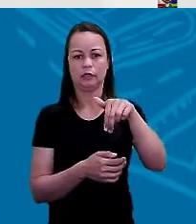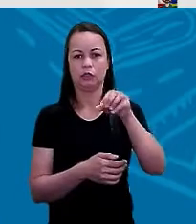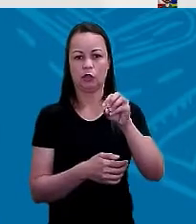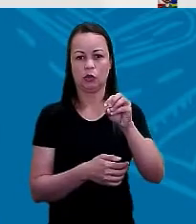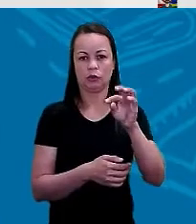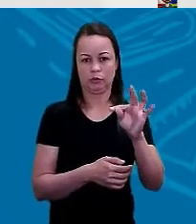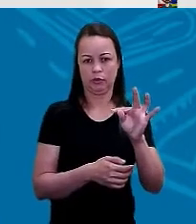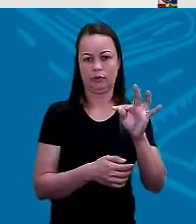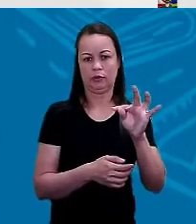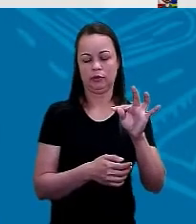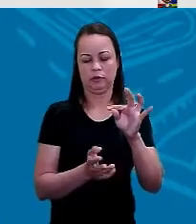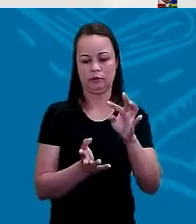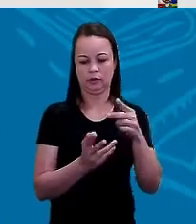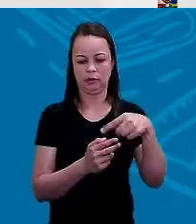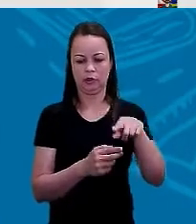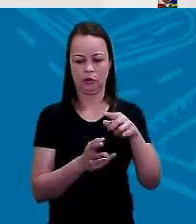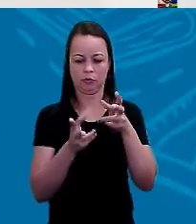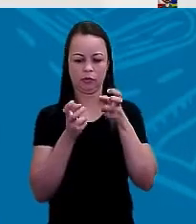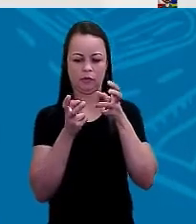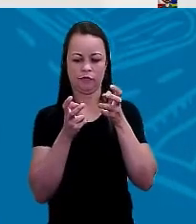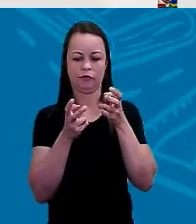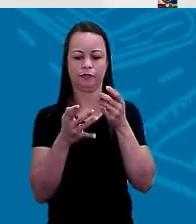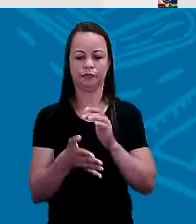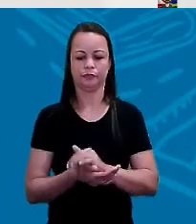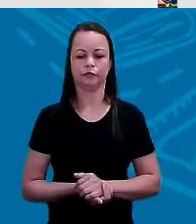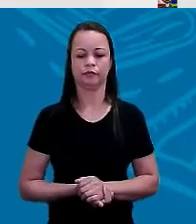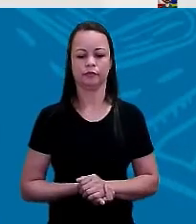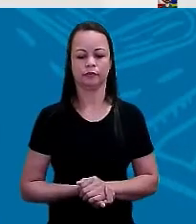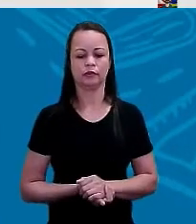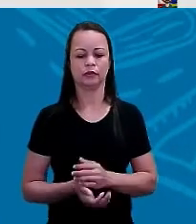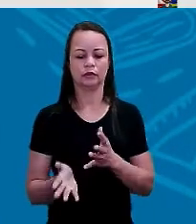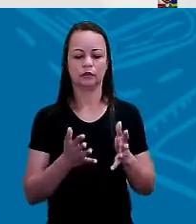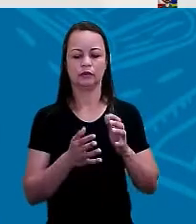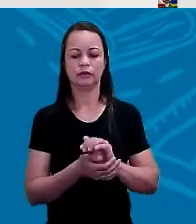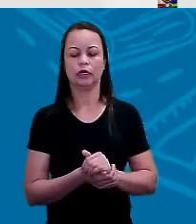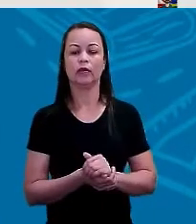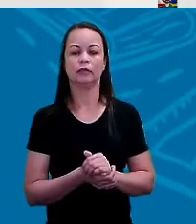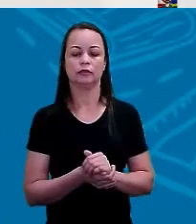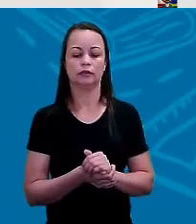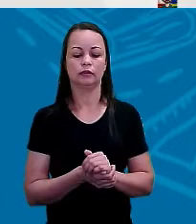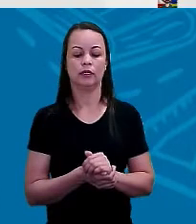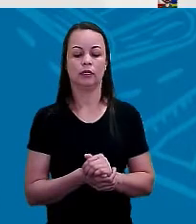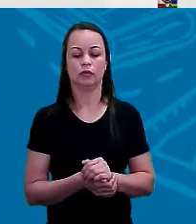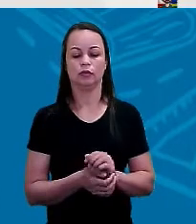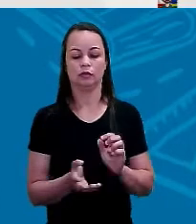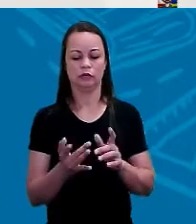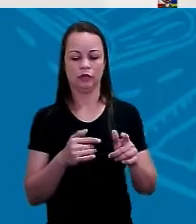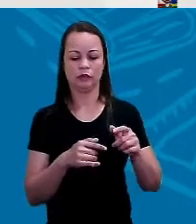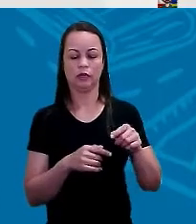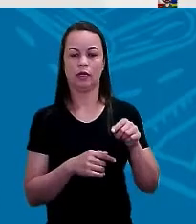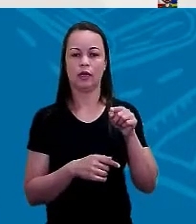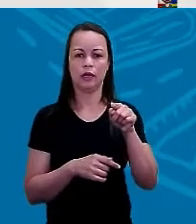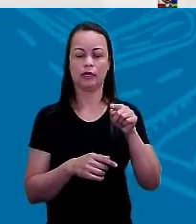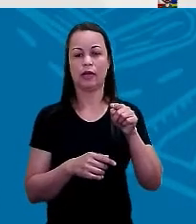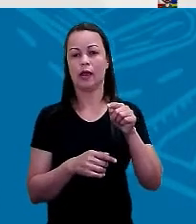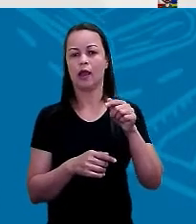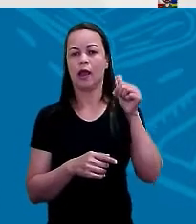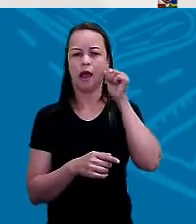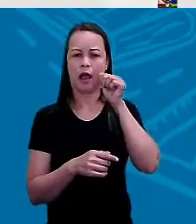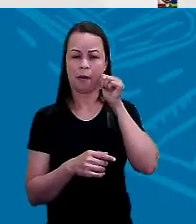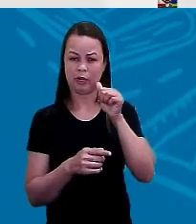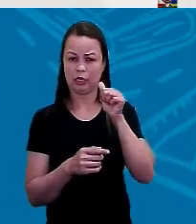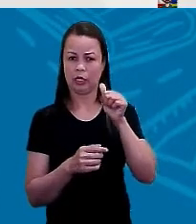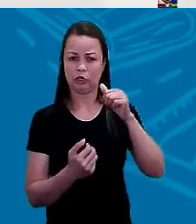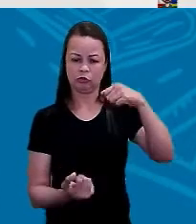not. Not, ok? Então, quando eu digo, Ellie was not driving to the beach. Ellie não estava